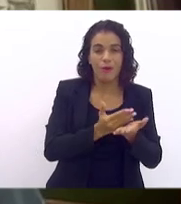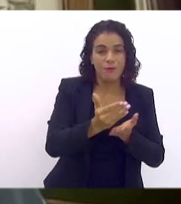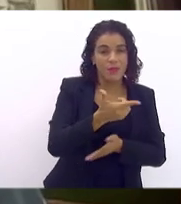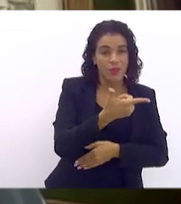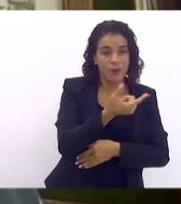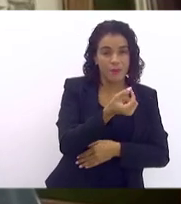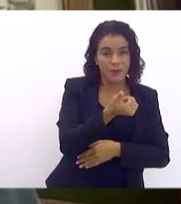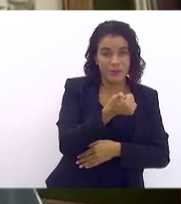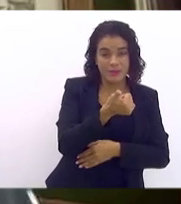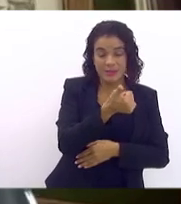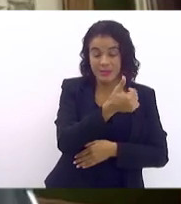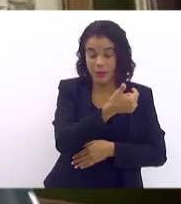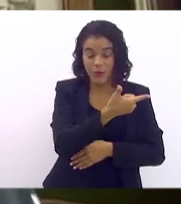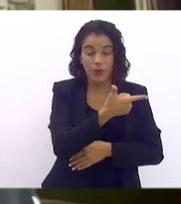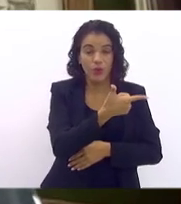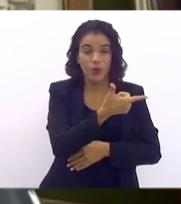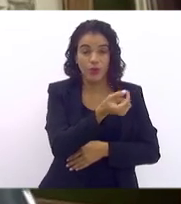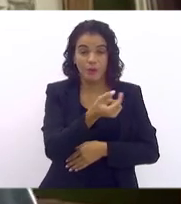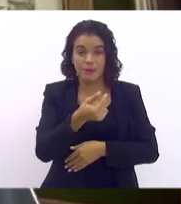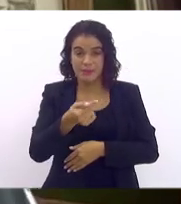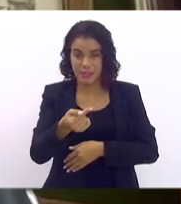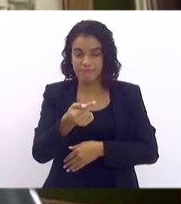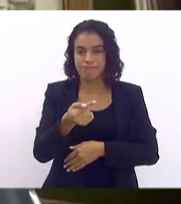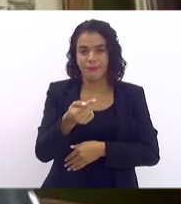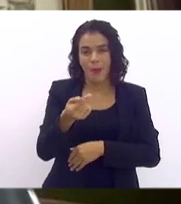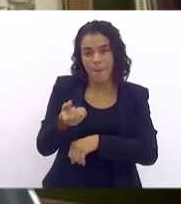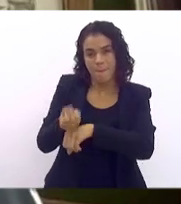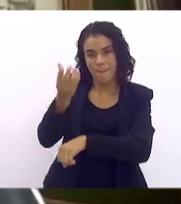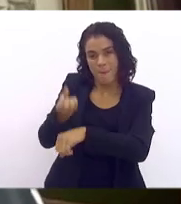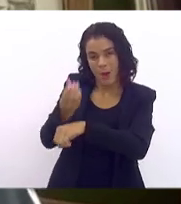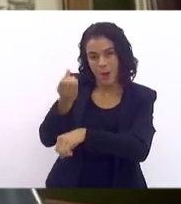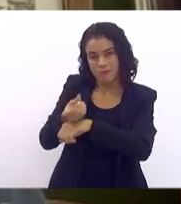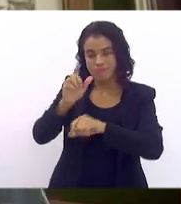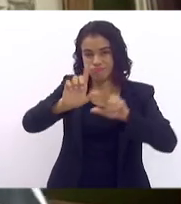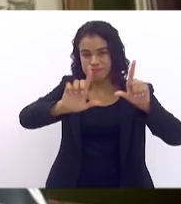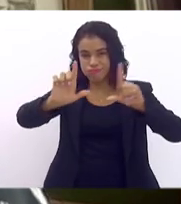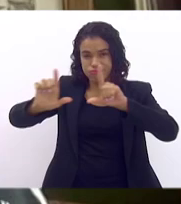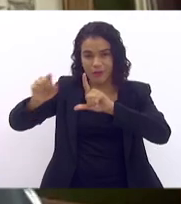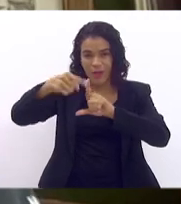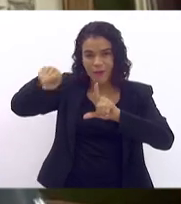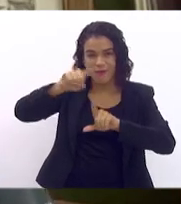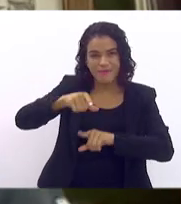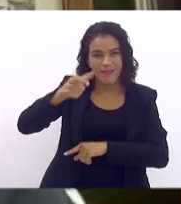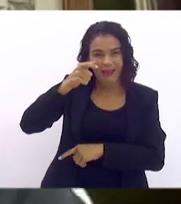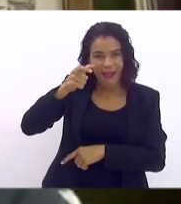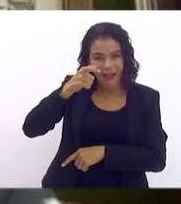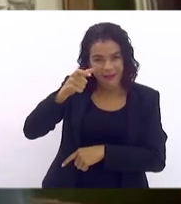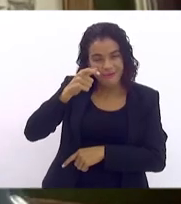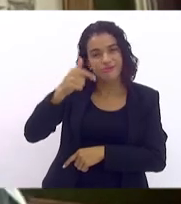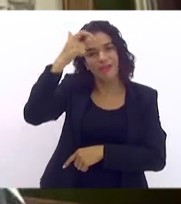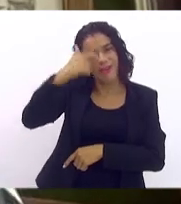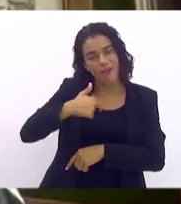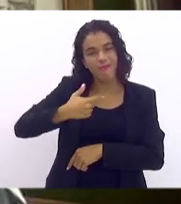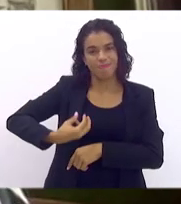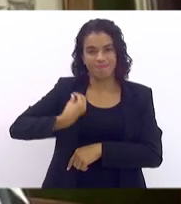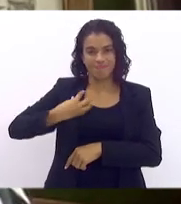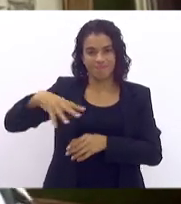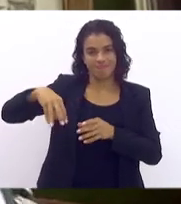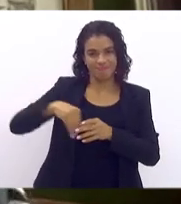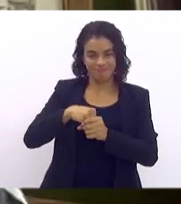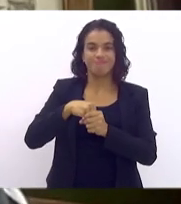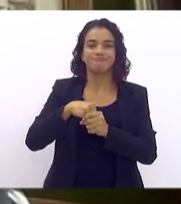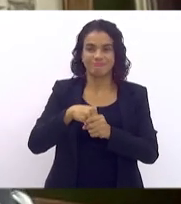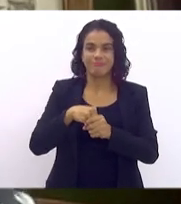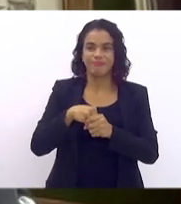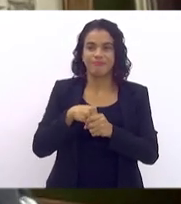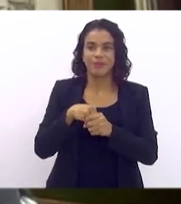né? Eu produzo a grande maioria dos programas que vocês assistem aí nos streamings, e a gente deixa aí em especial Investigação Criminal,